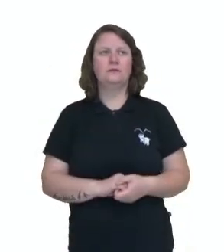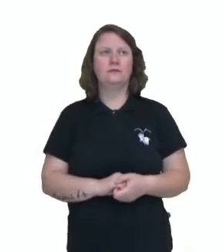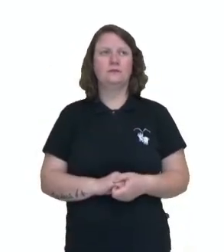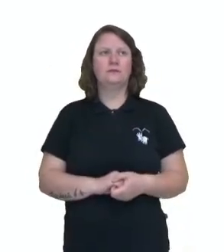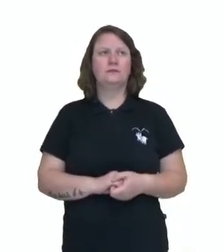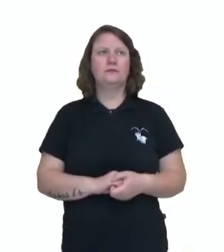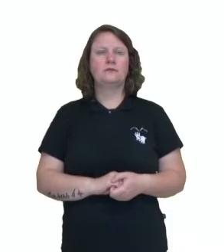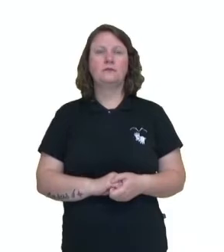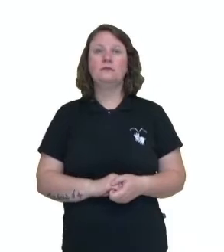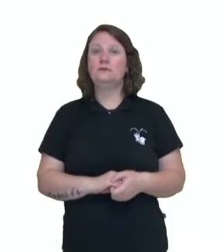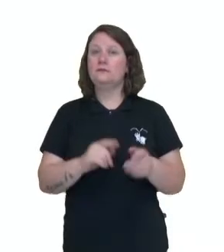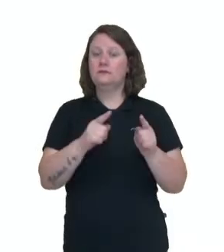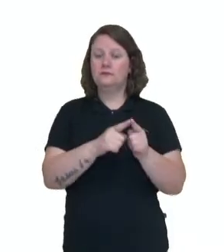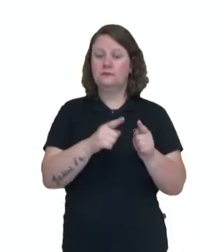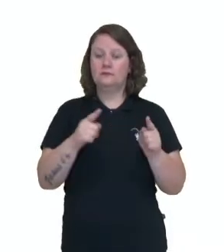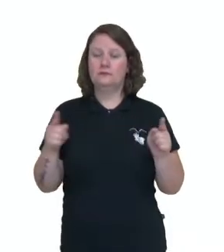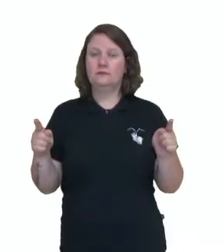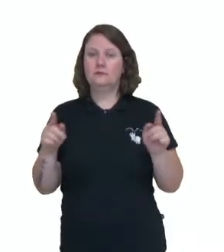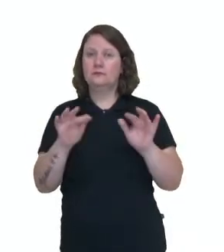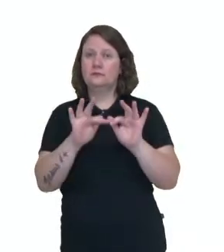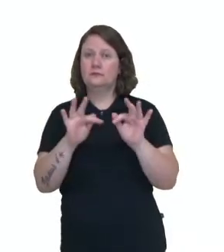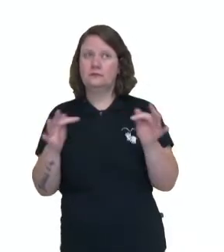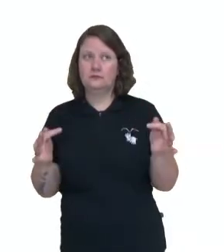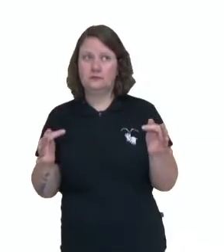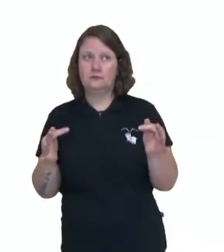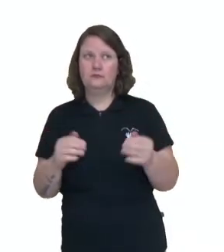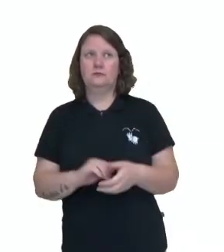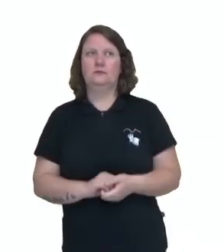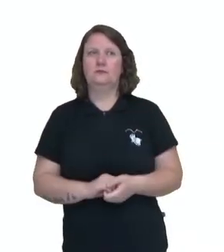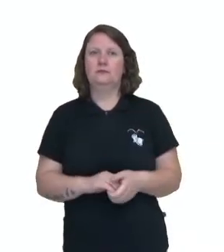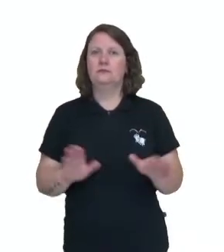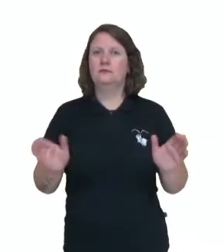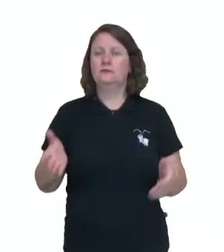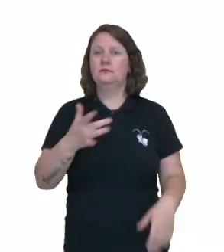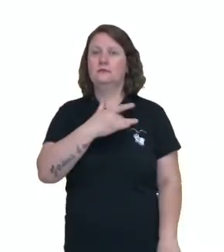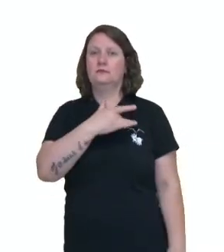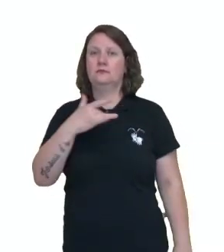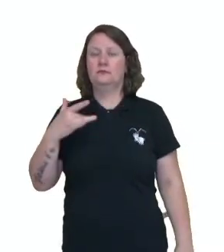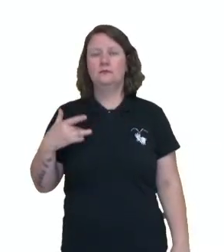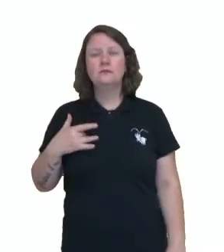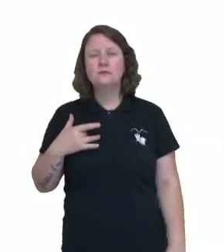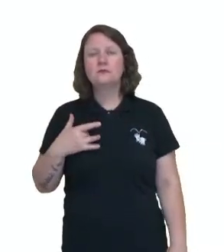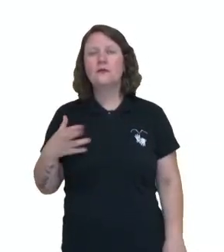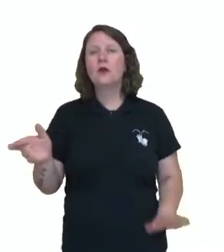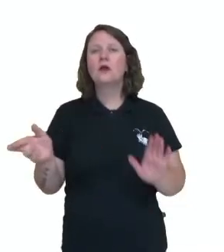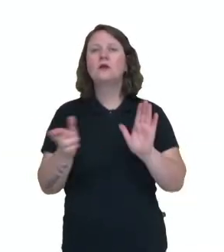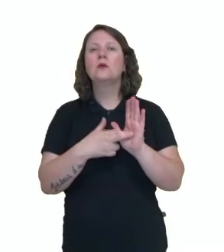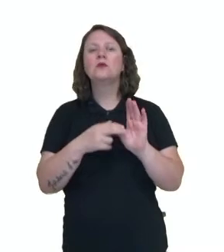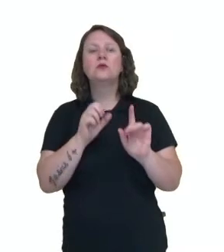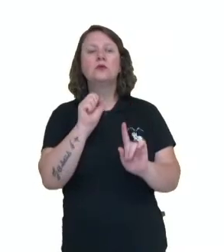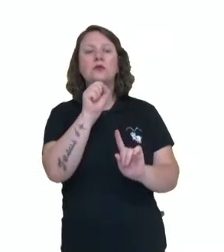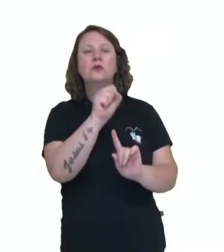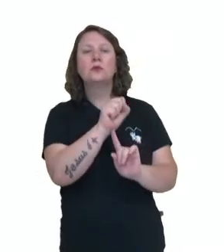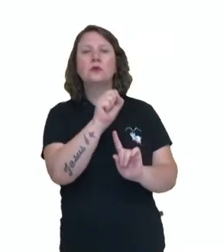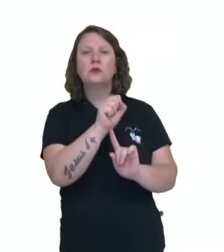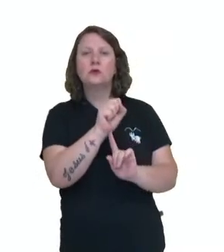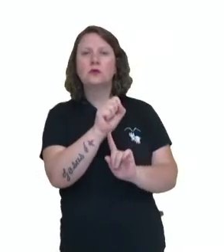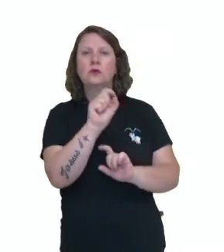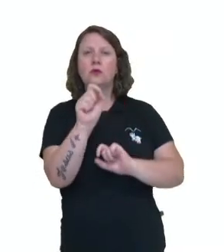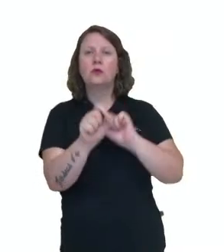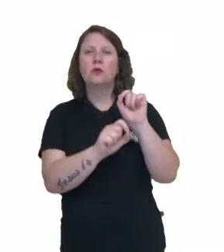período simples. E o saúde, que é a resposta, que é o nosso sujeito, pertence a qual classe? A classe